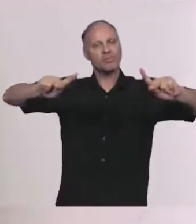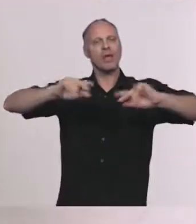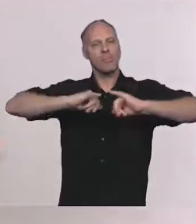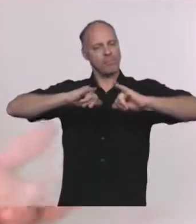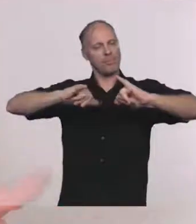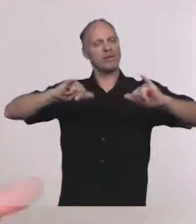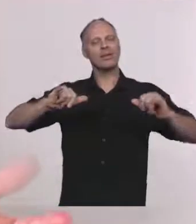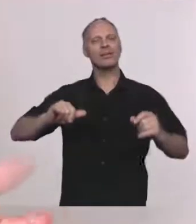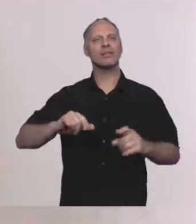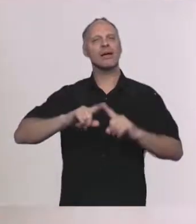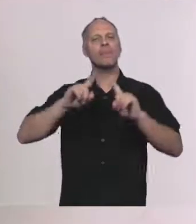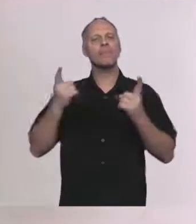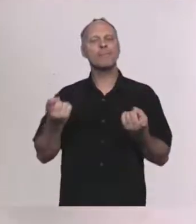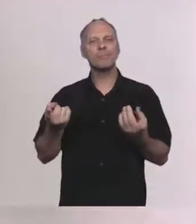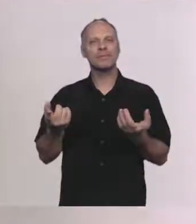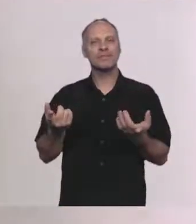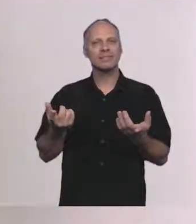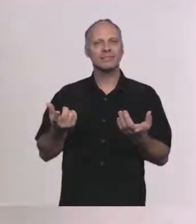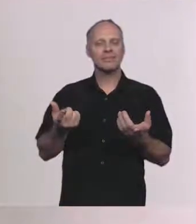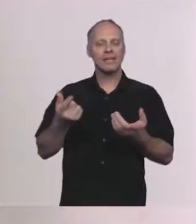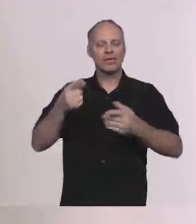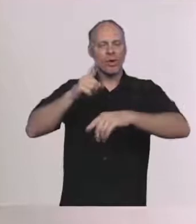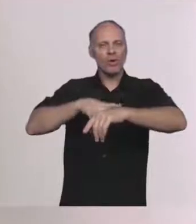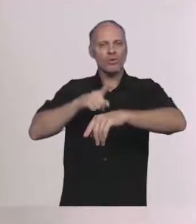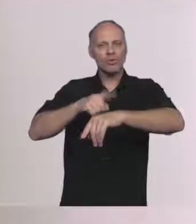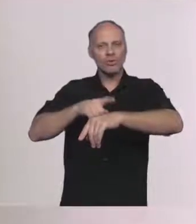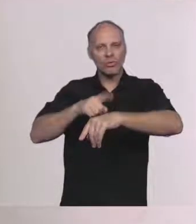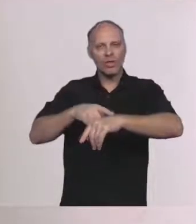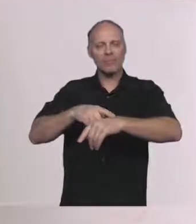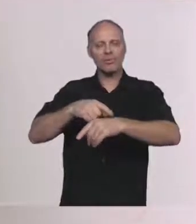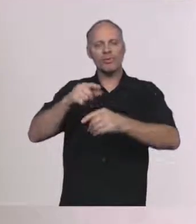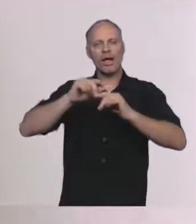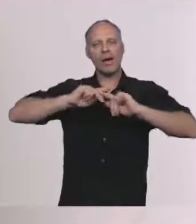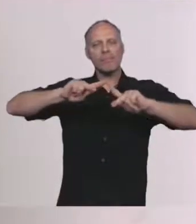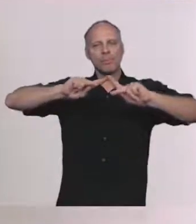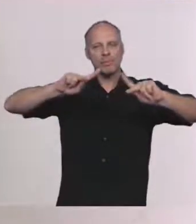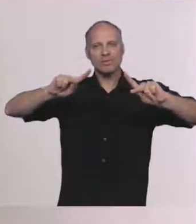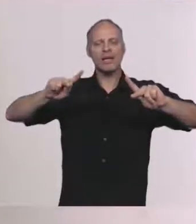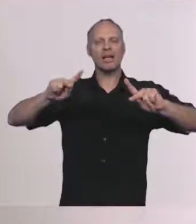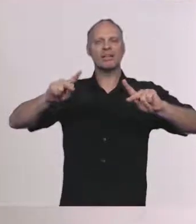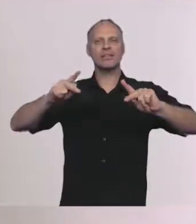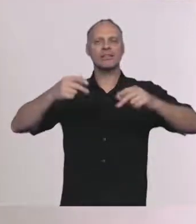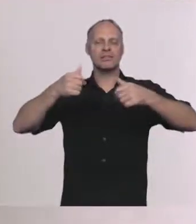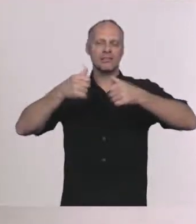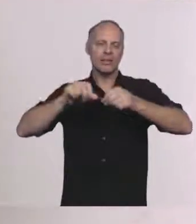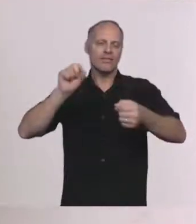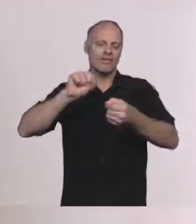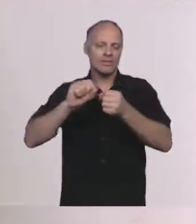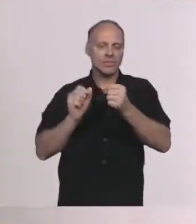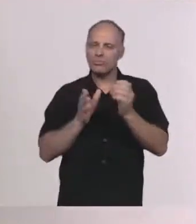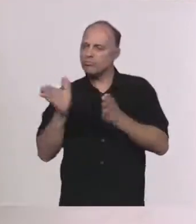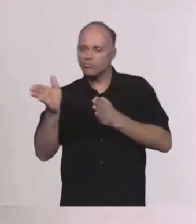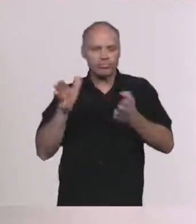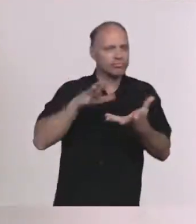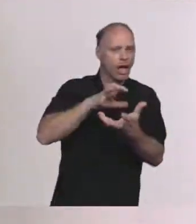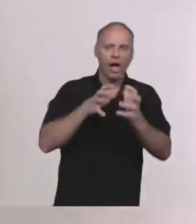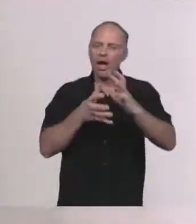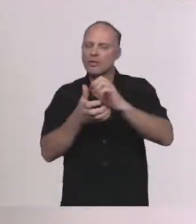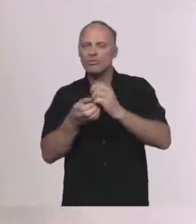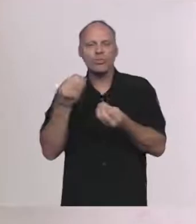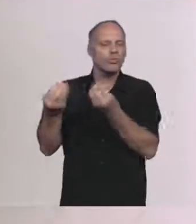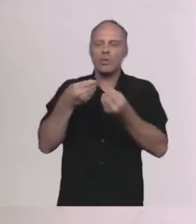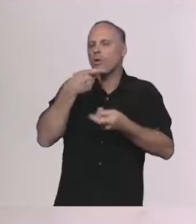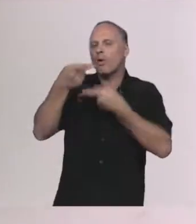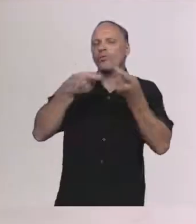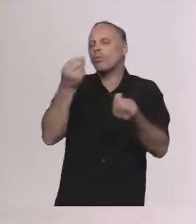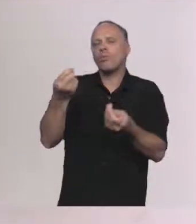propaganda, né? Mas na época da publicidade estava flertando, né? Estava com a arte, né? Ilustrando tudo. Me